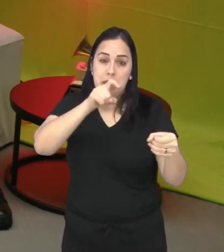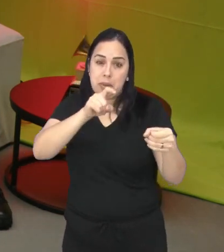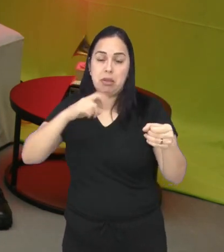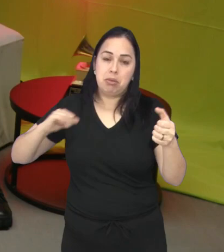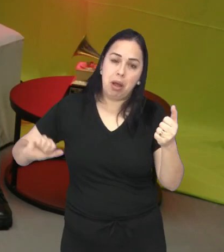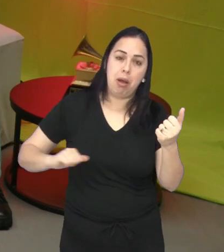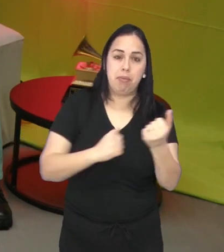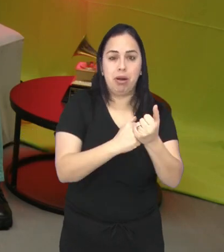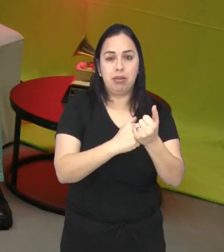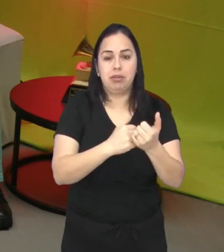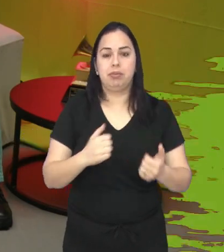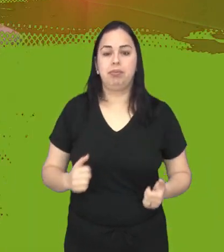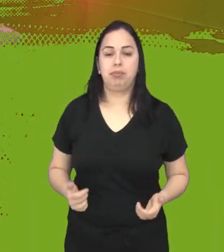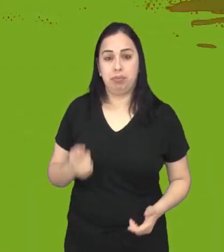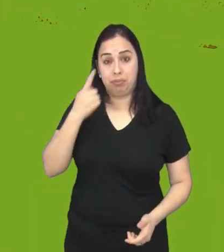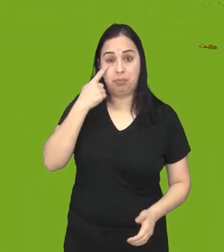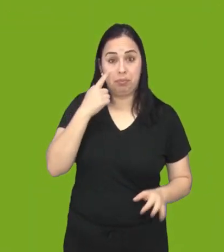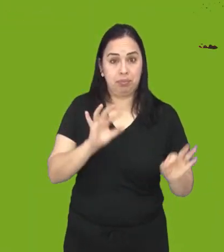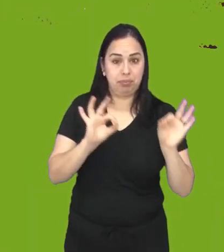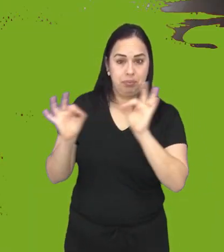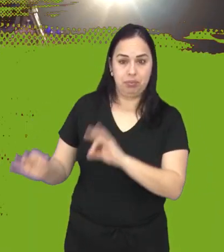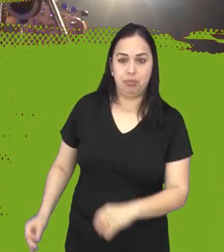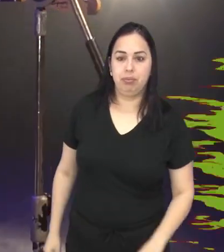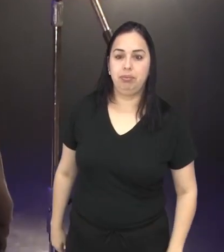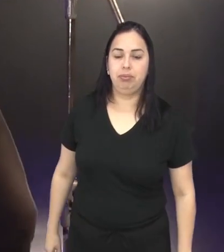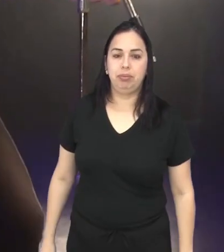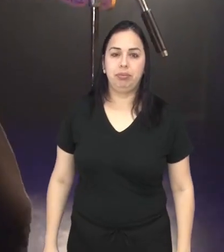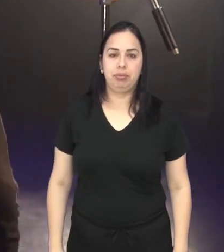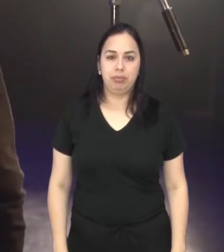cena musical de São José dos Campos. Confere aí.